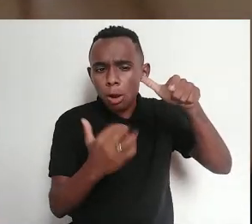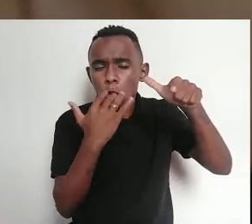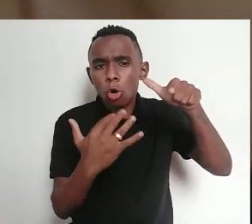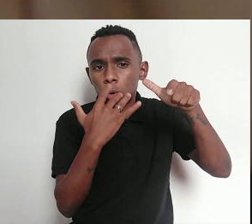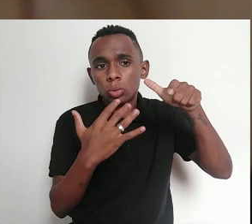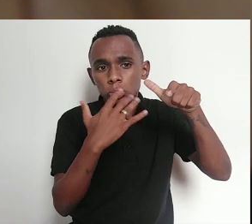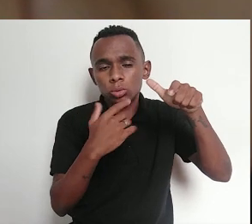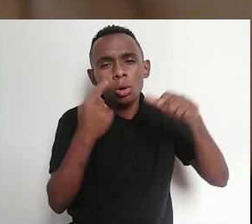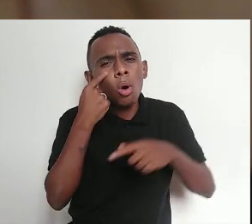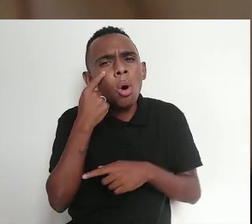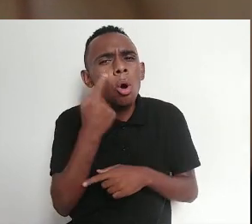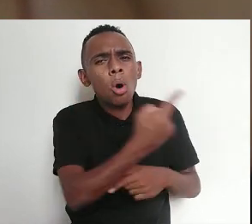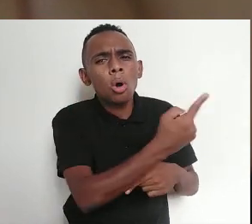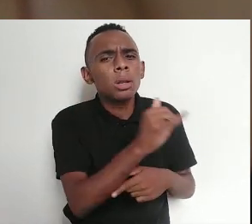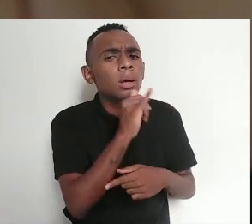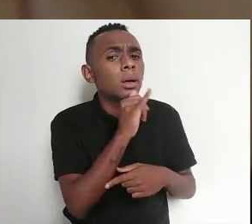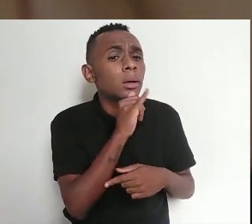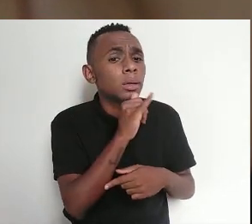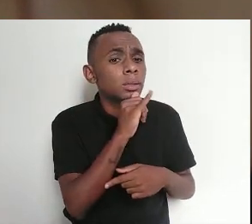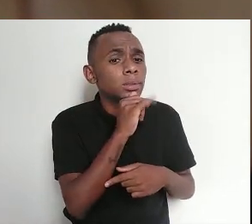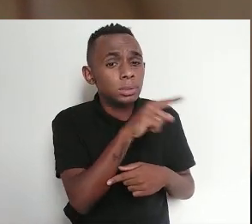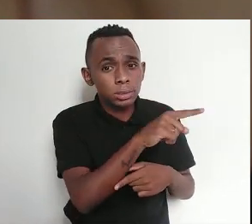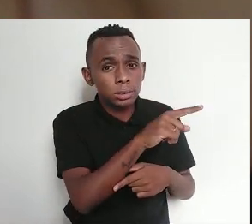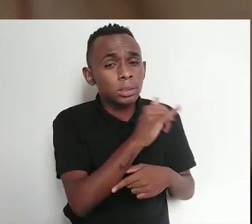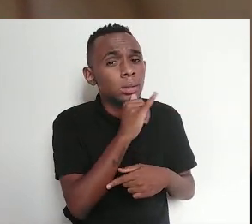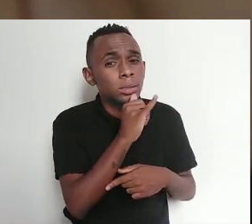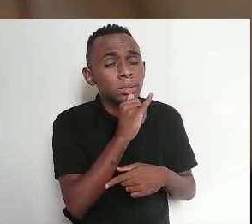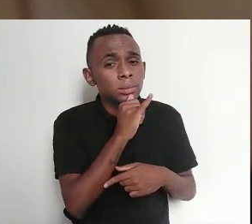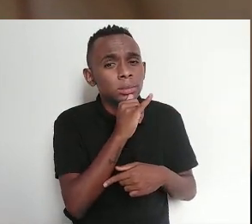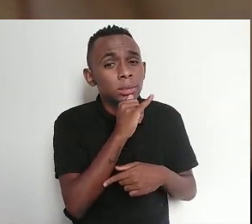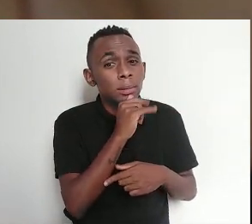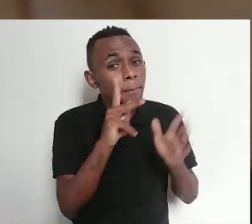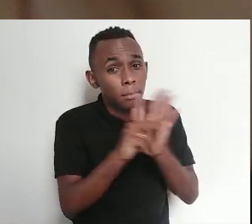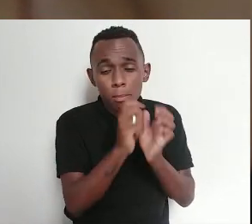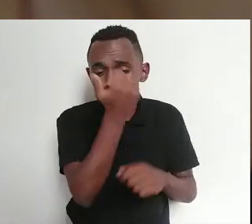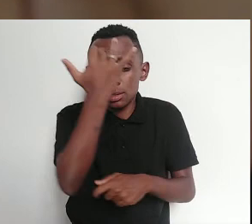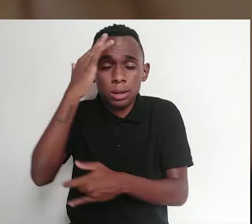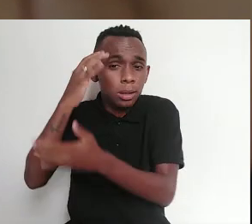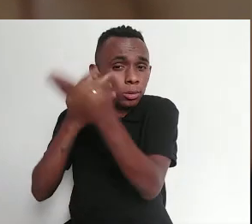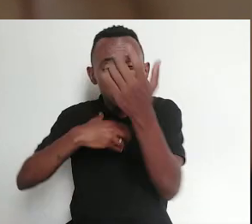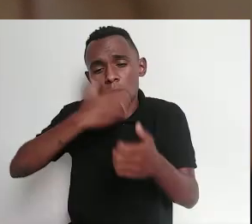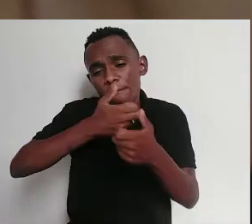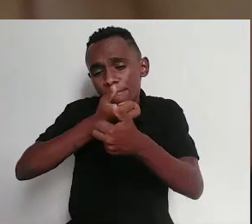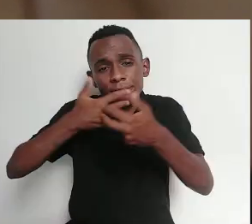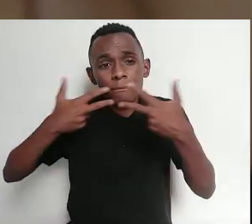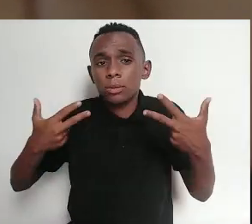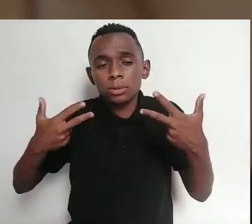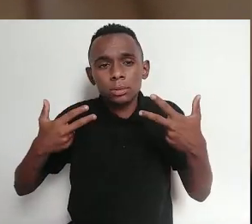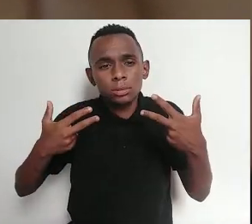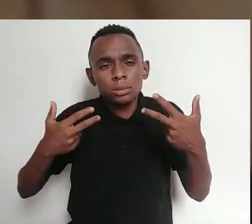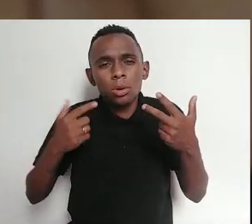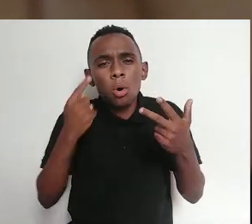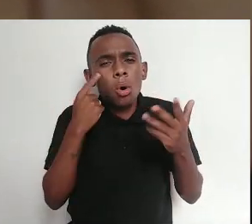vocês o kiwi. Olha só a mandala que tem dentro dele. A natureza é cheia de mandalas. Olha